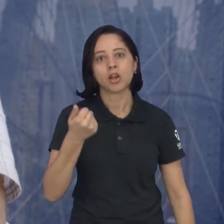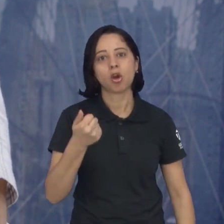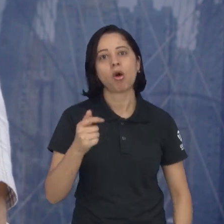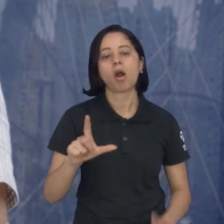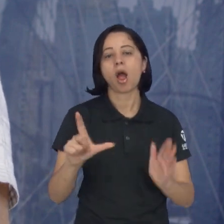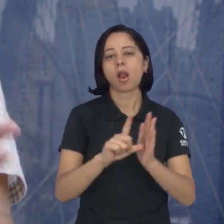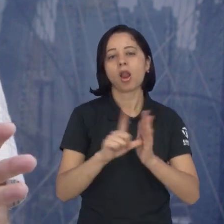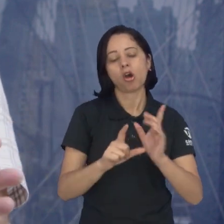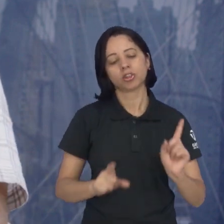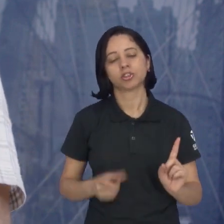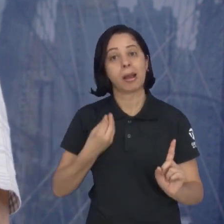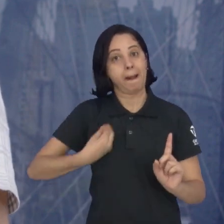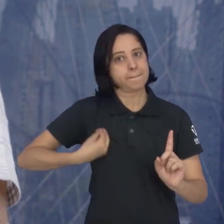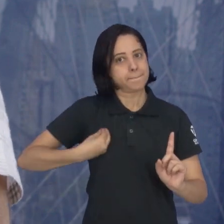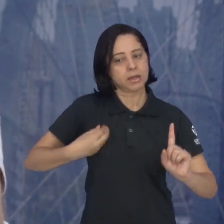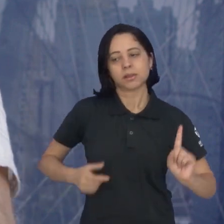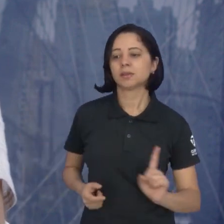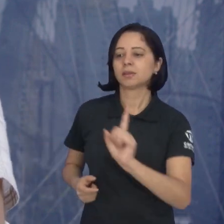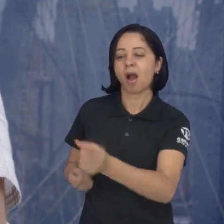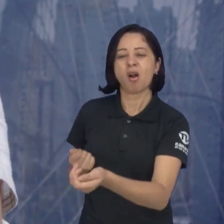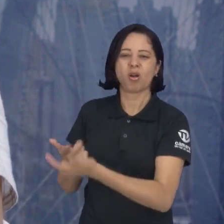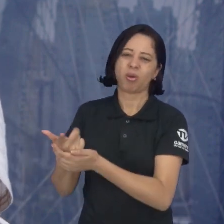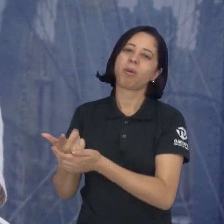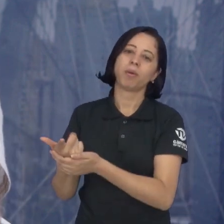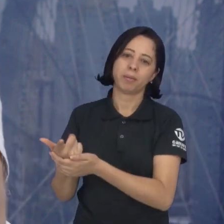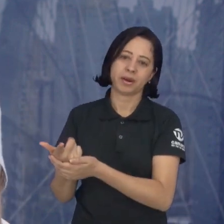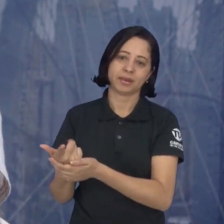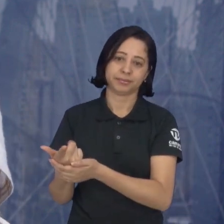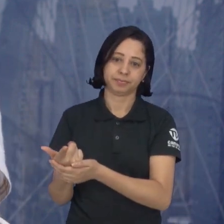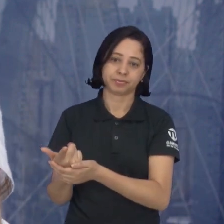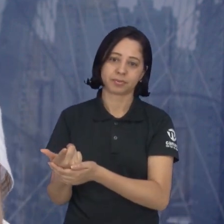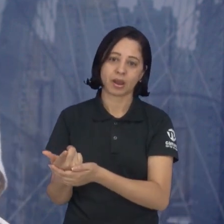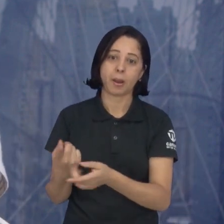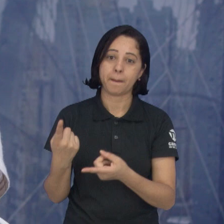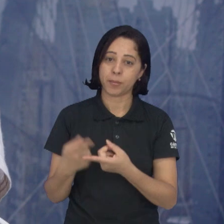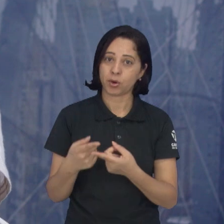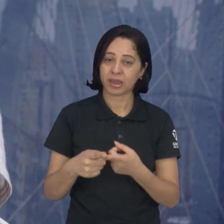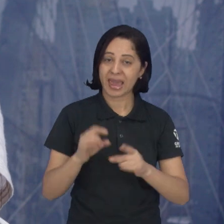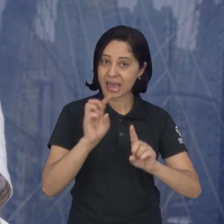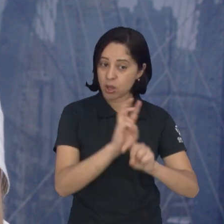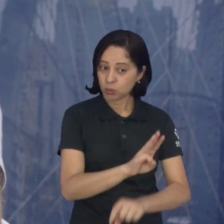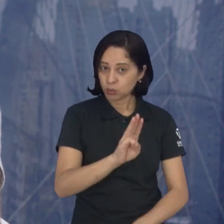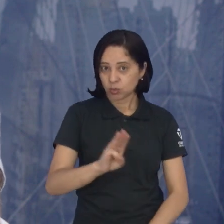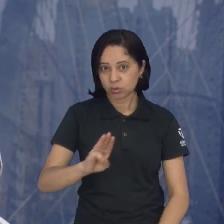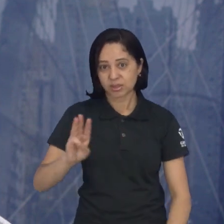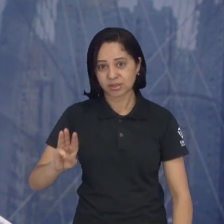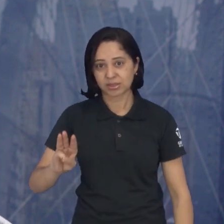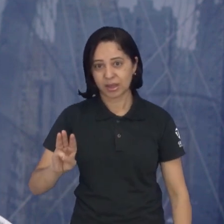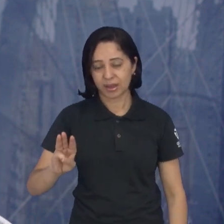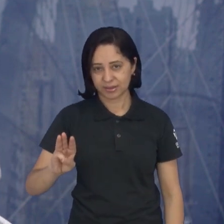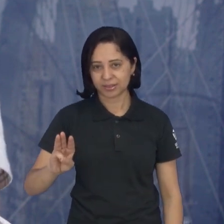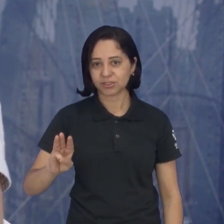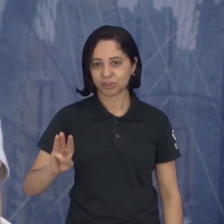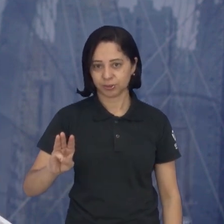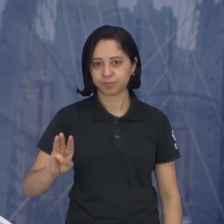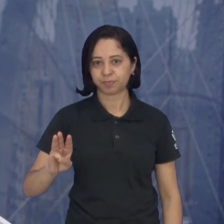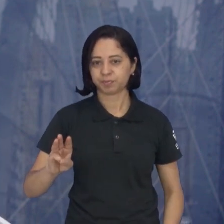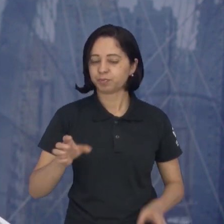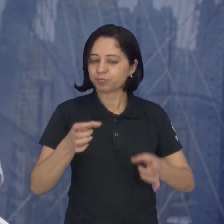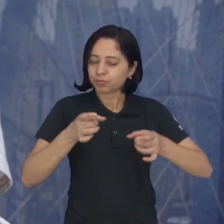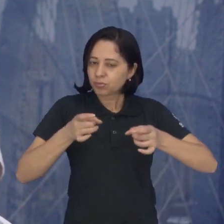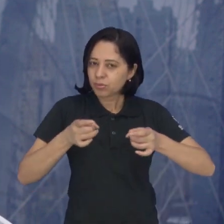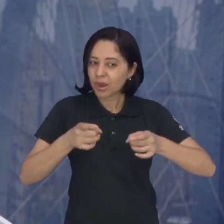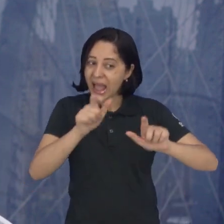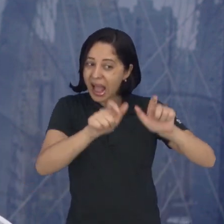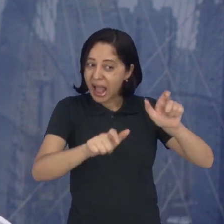loja física para fazer a compra do que ficar confiando. Porque dentro dos próprios sites, os vendedores que estão naquele site